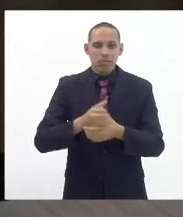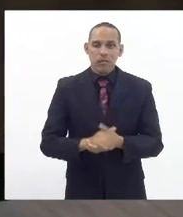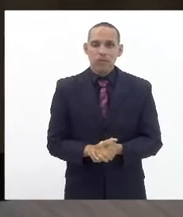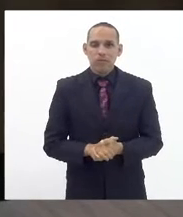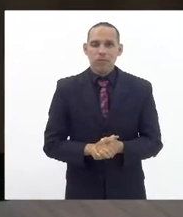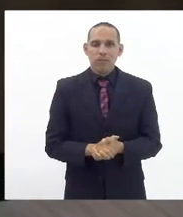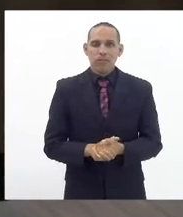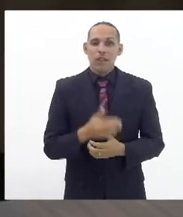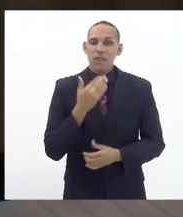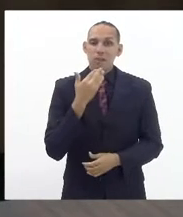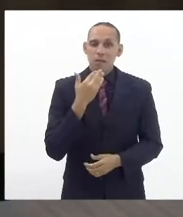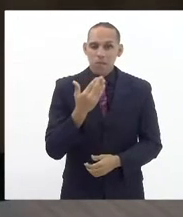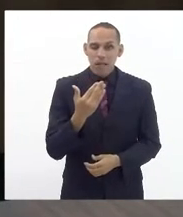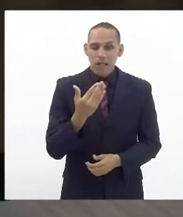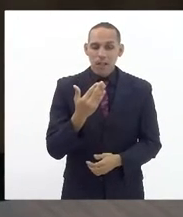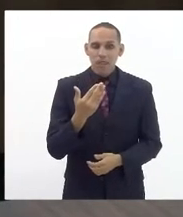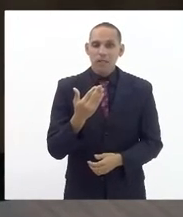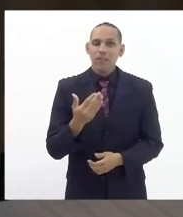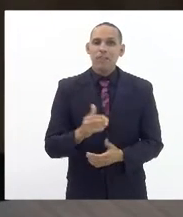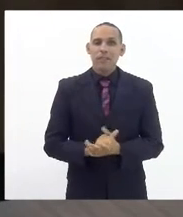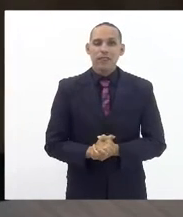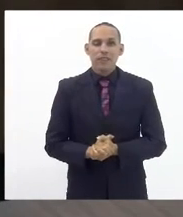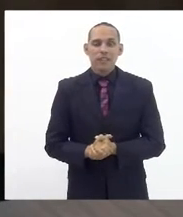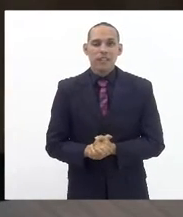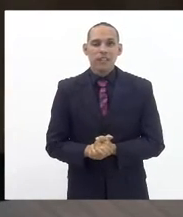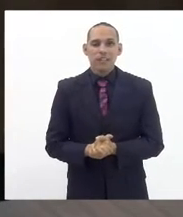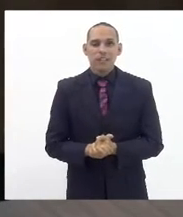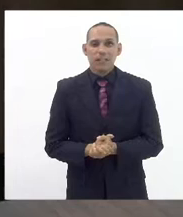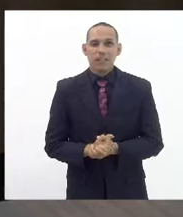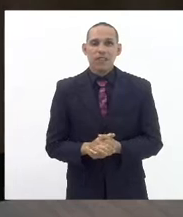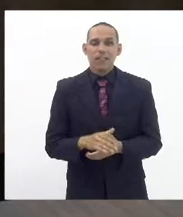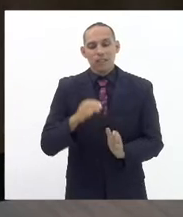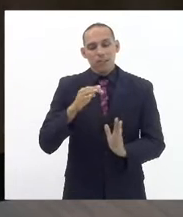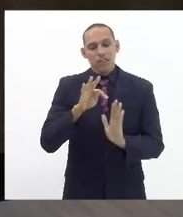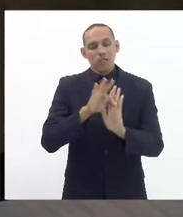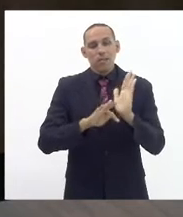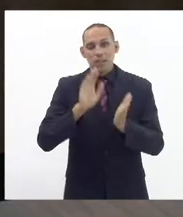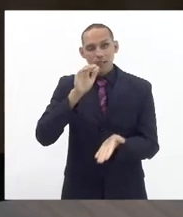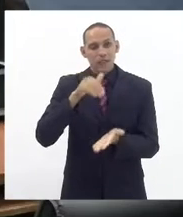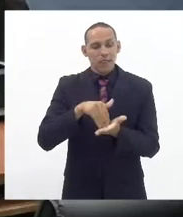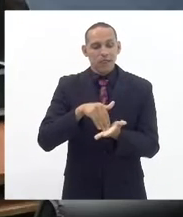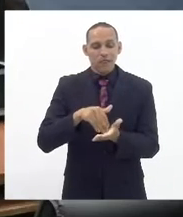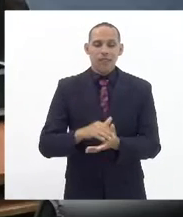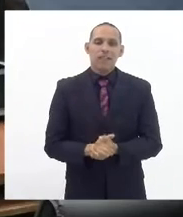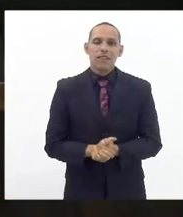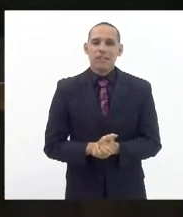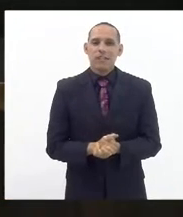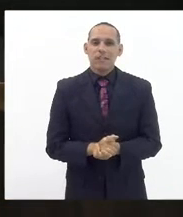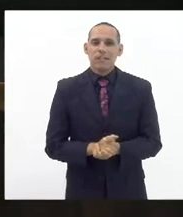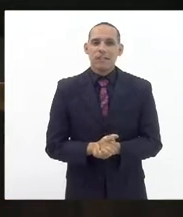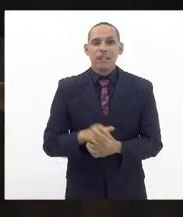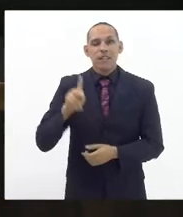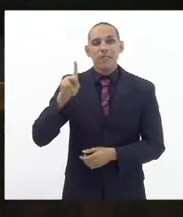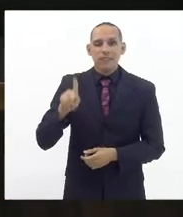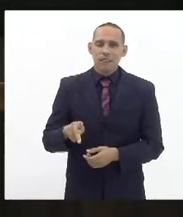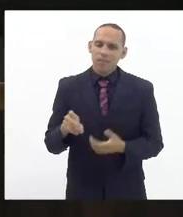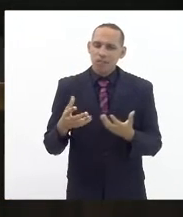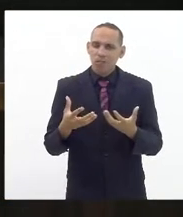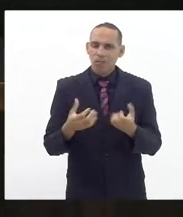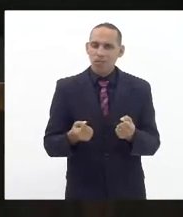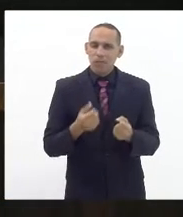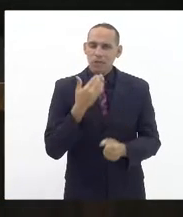e solicitando a Vossa Excelência forma final de redação. A presidência defere o pedido de